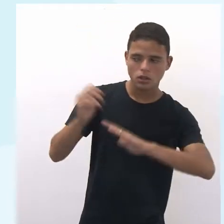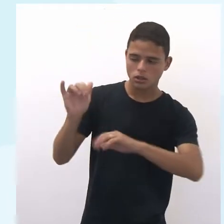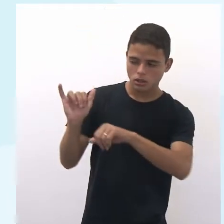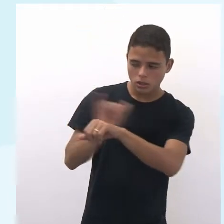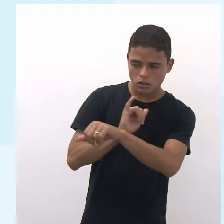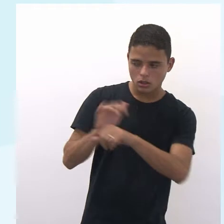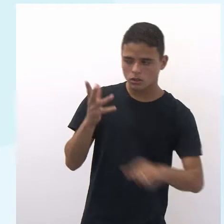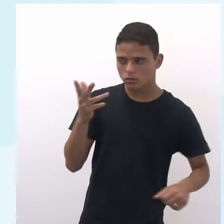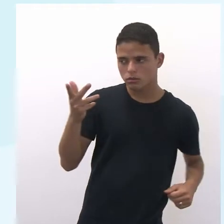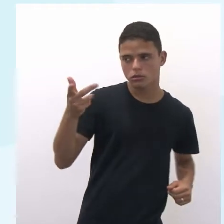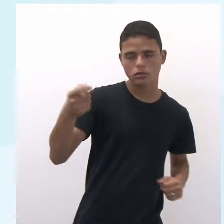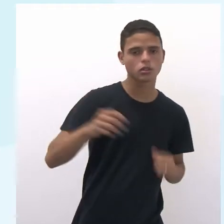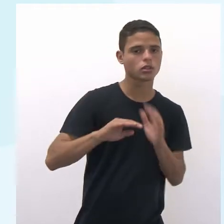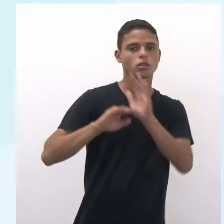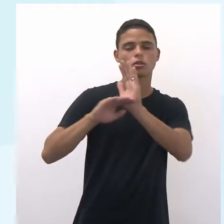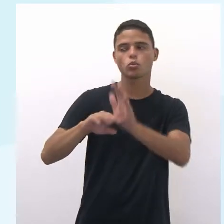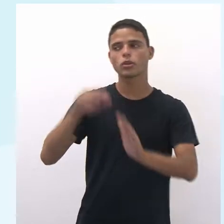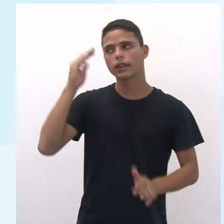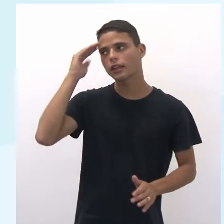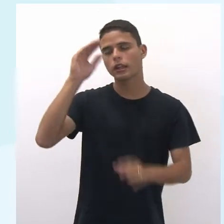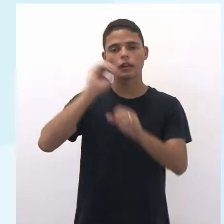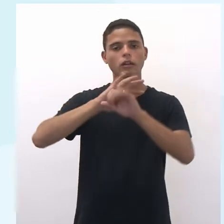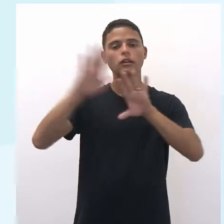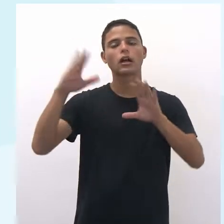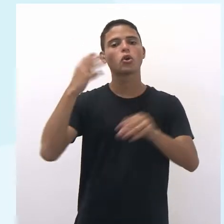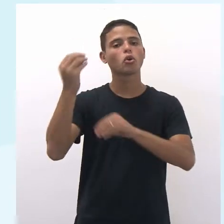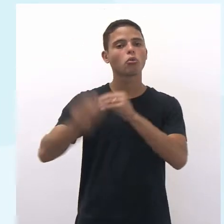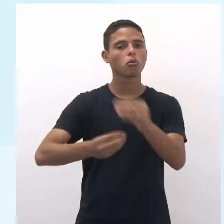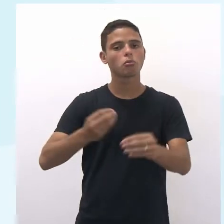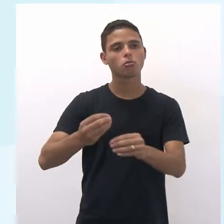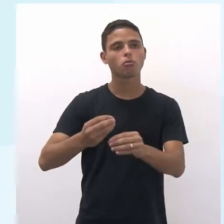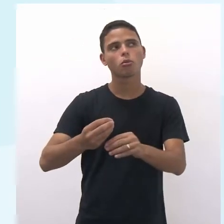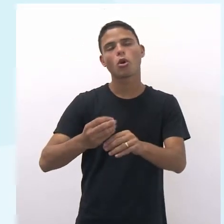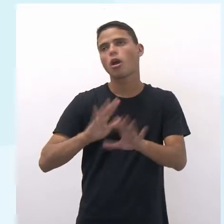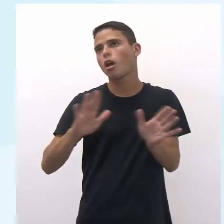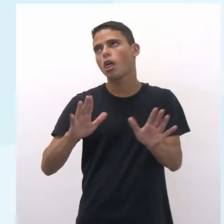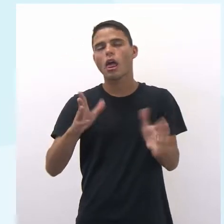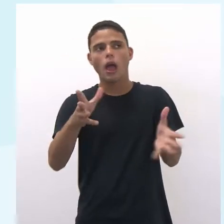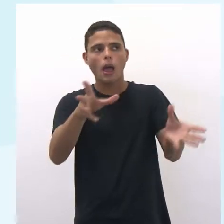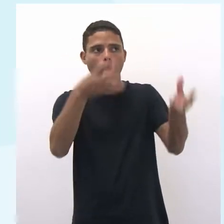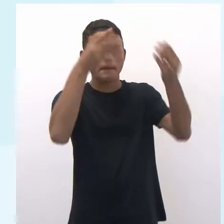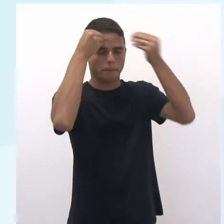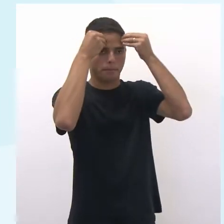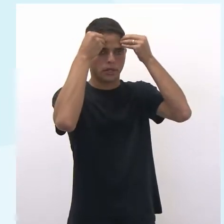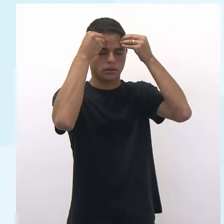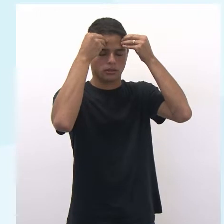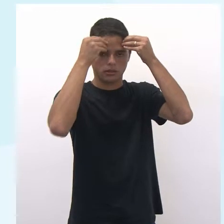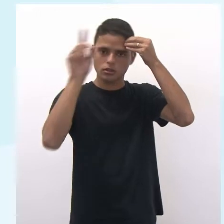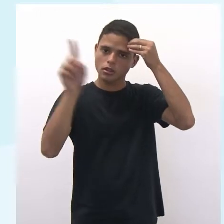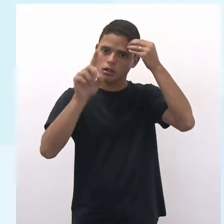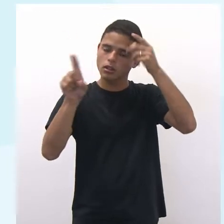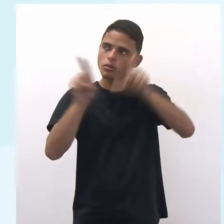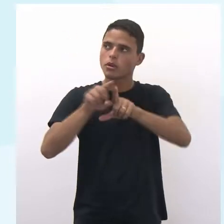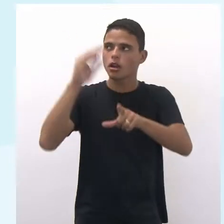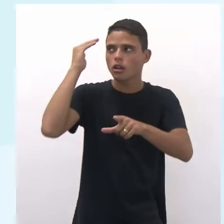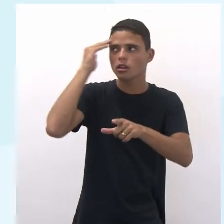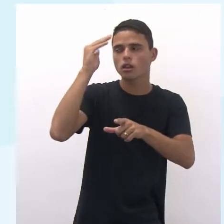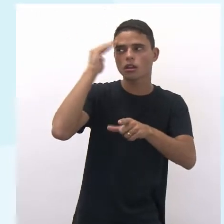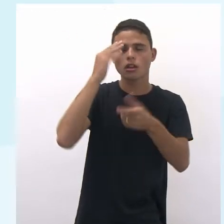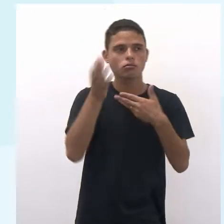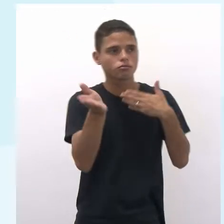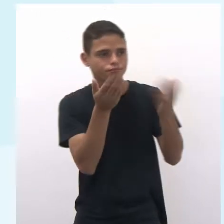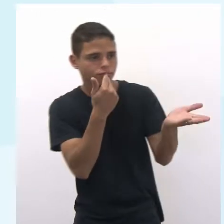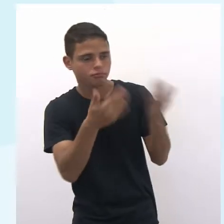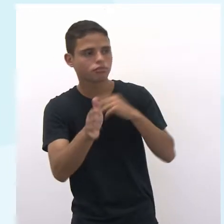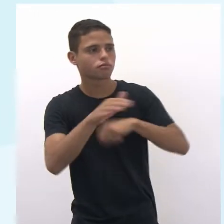aprendem, assimilam mais, né? Não decorar, não é apenas decorar, mas entender, argumentar,